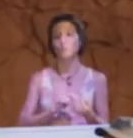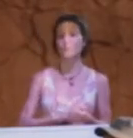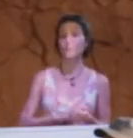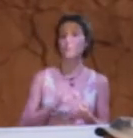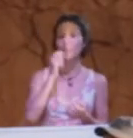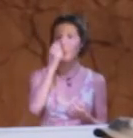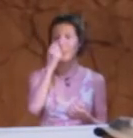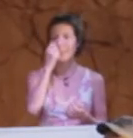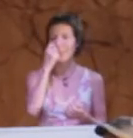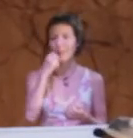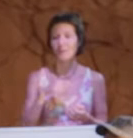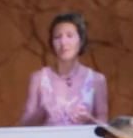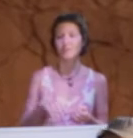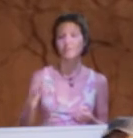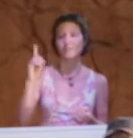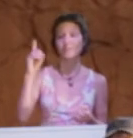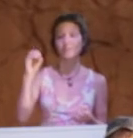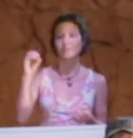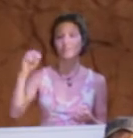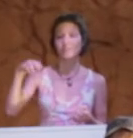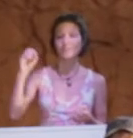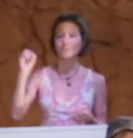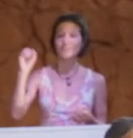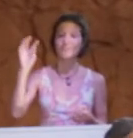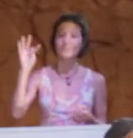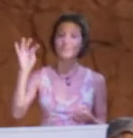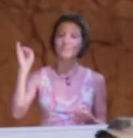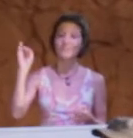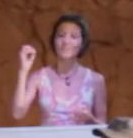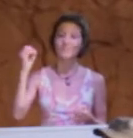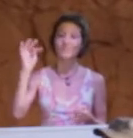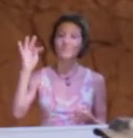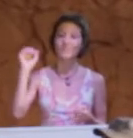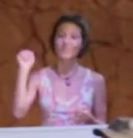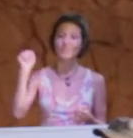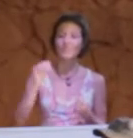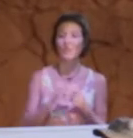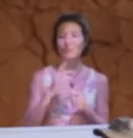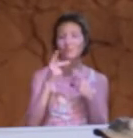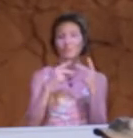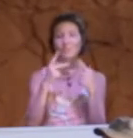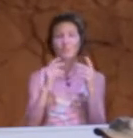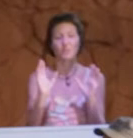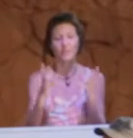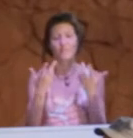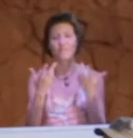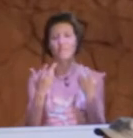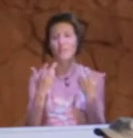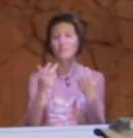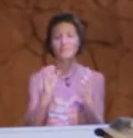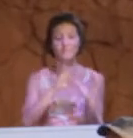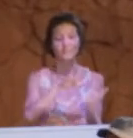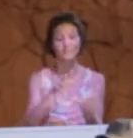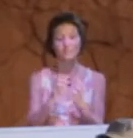dona Fiota falando da festa, né, a filha dela está ali, aí eu falei, nossa, interessante. Ela falou, uma das coisas que ela falou assim, olha, tem 3 anos que